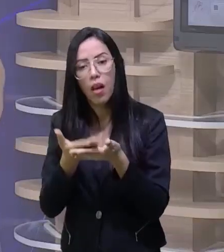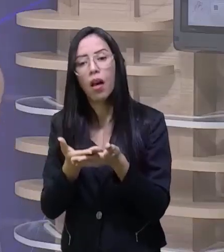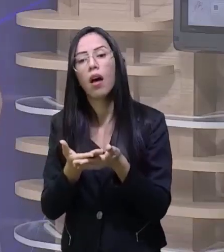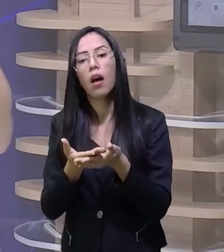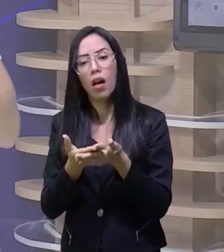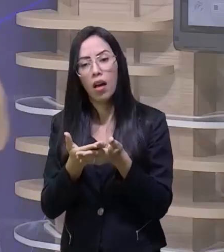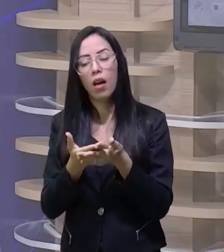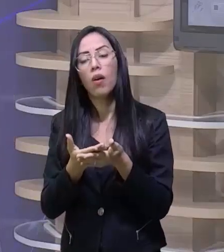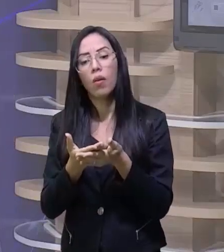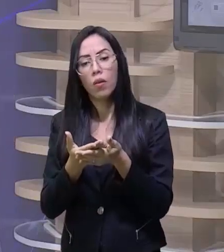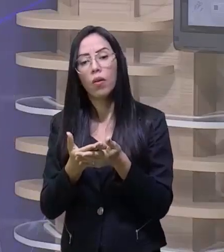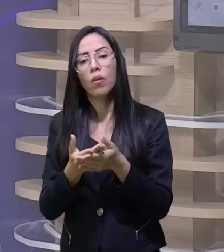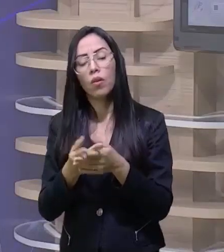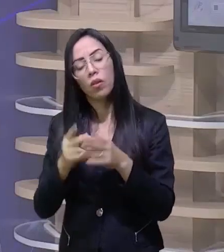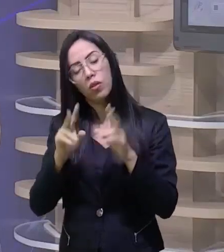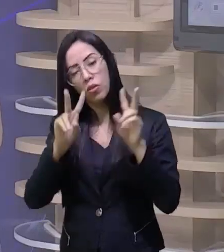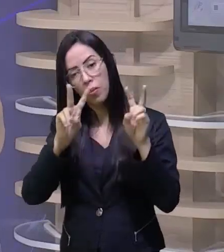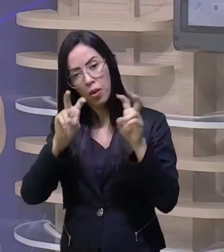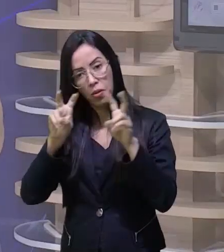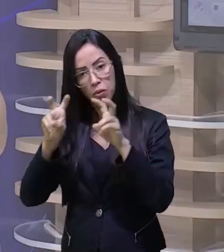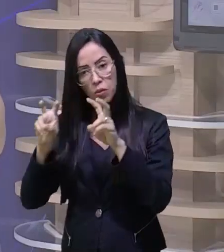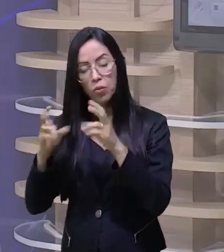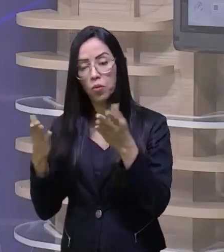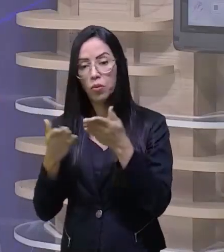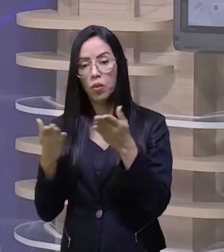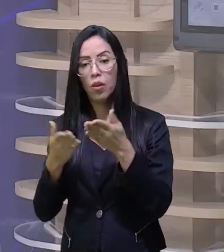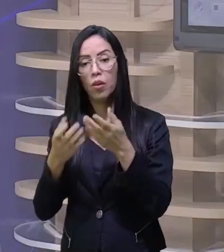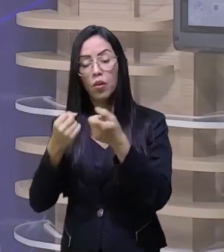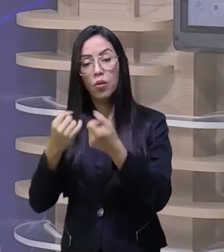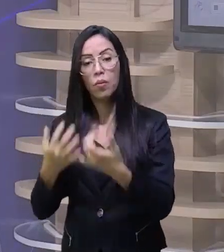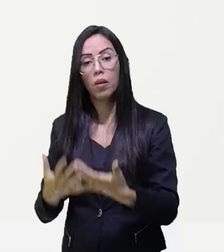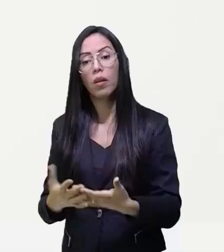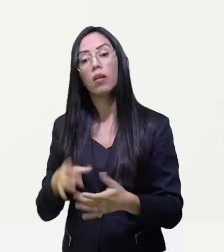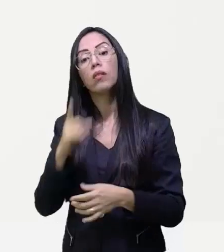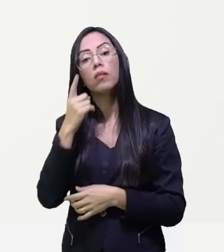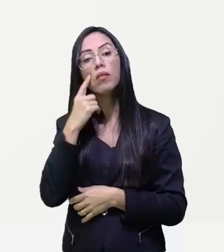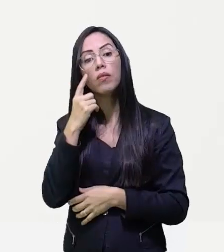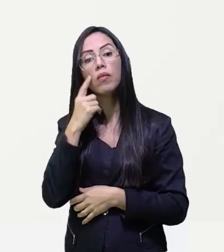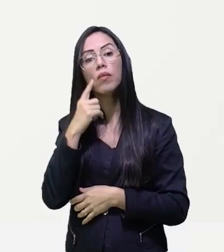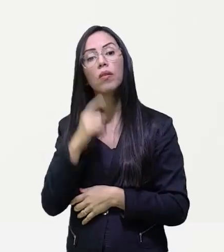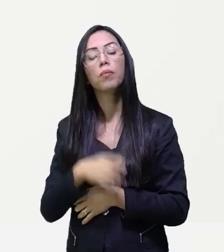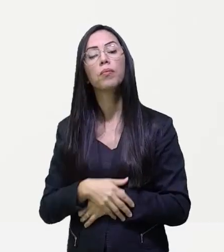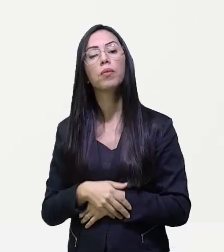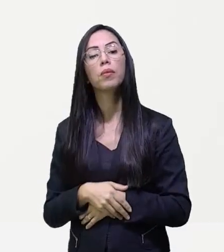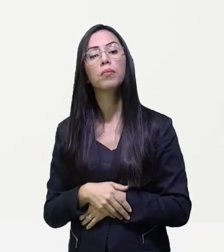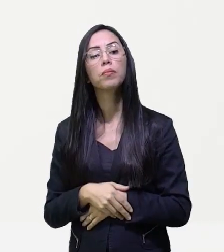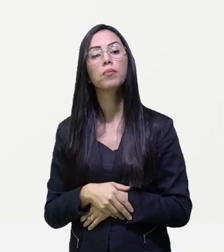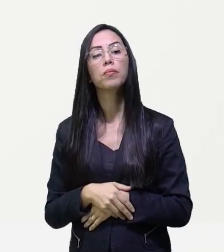sobre alguns assuntos que eu estou falando para vocês agora, tá bom? Vamos lá?